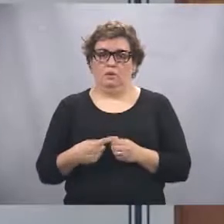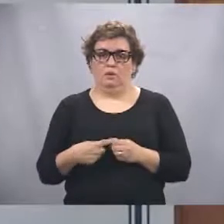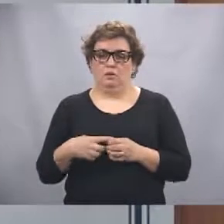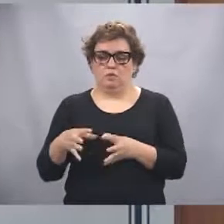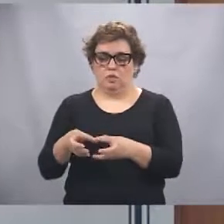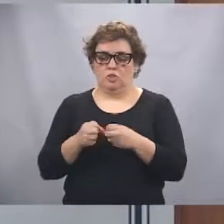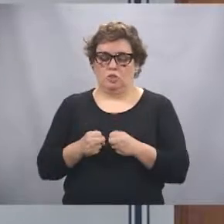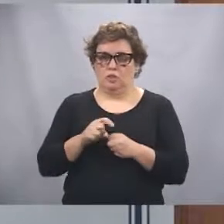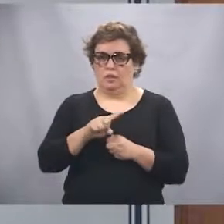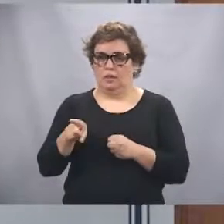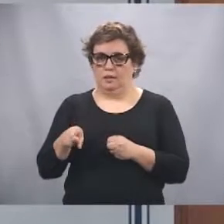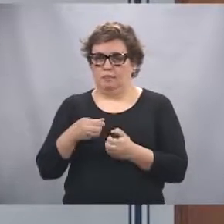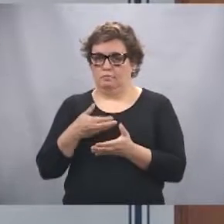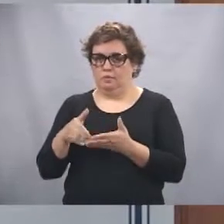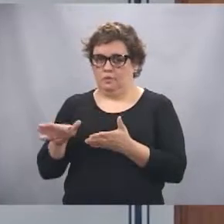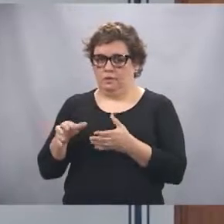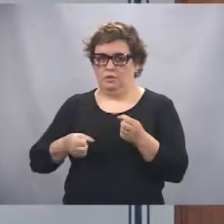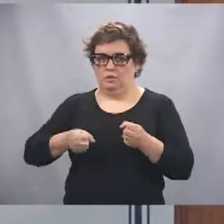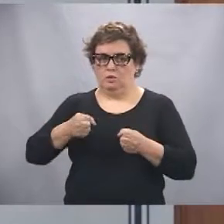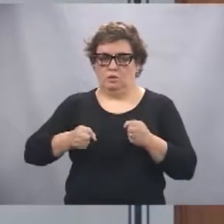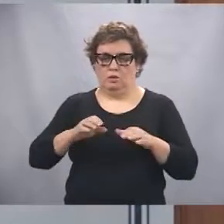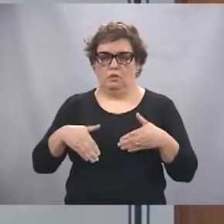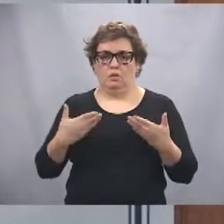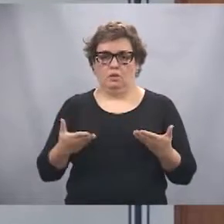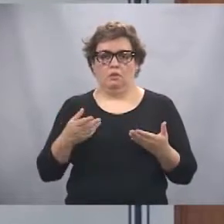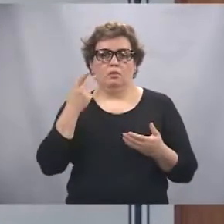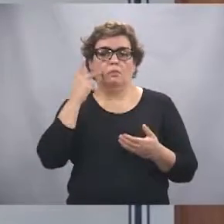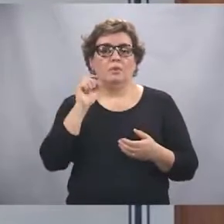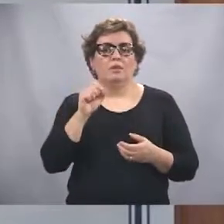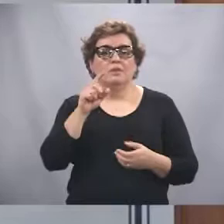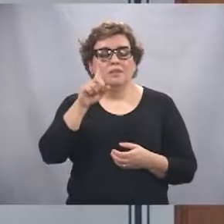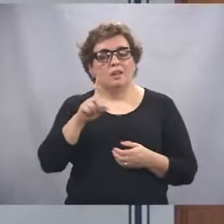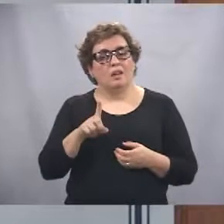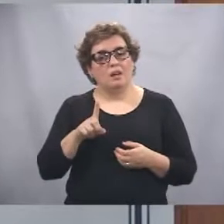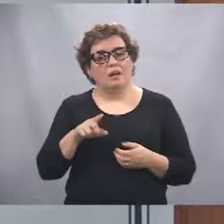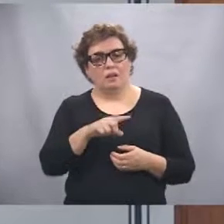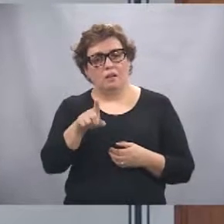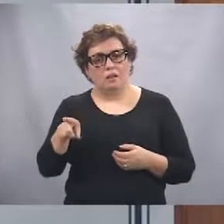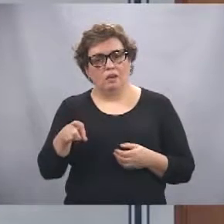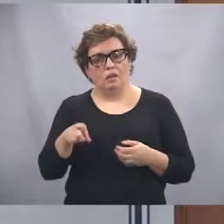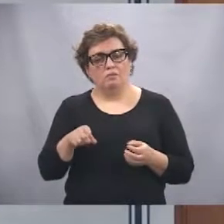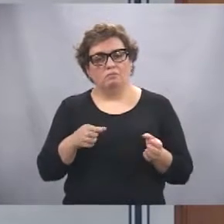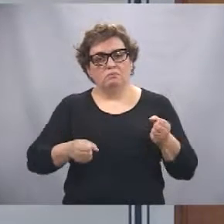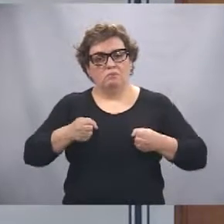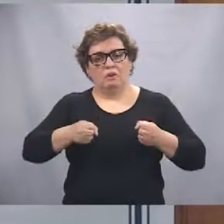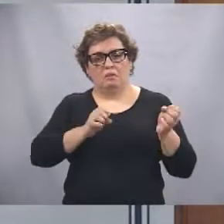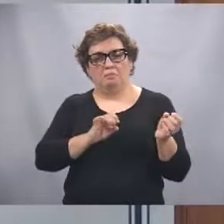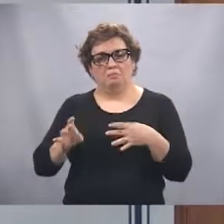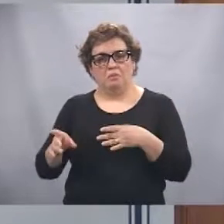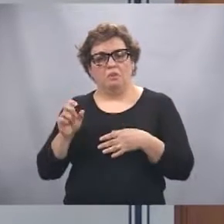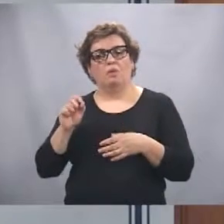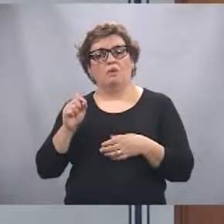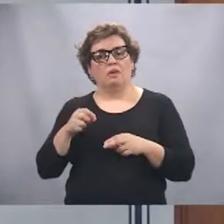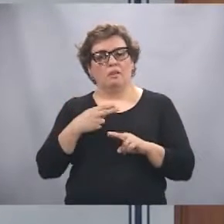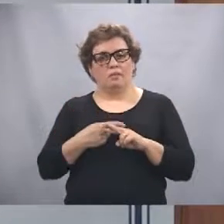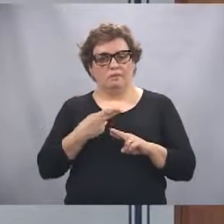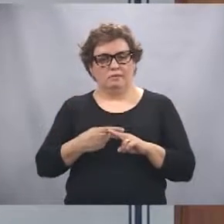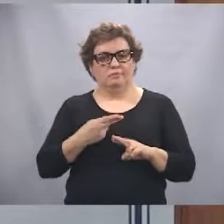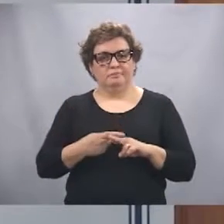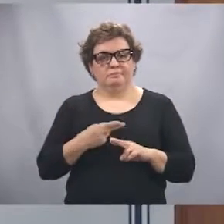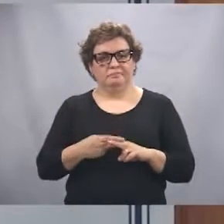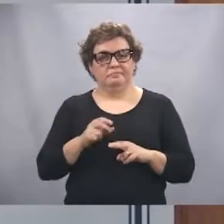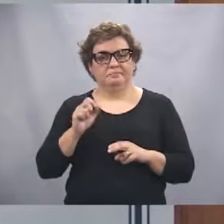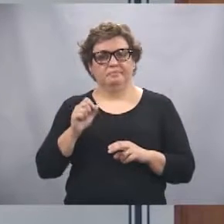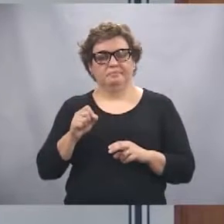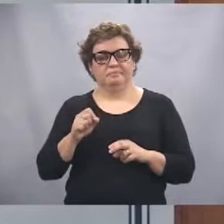recolhimento desses automóveis. Então, para que servem esses automóveis largados? Quais são os danos que eles